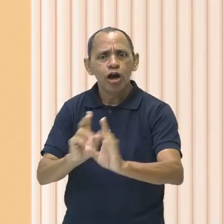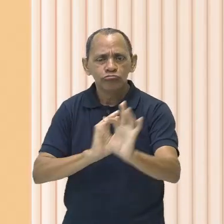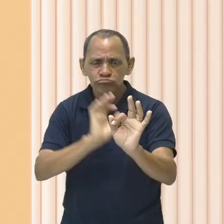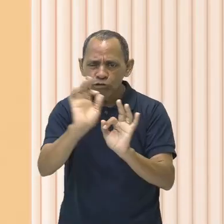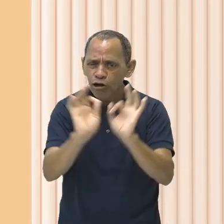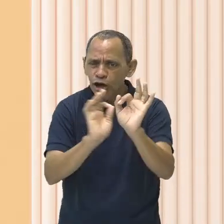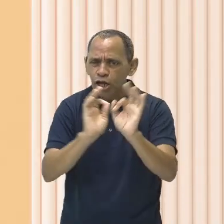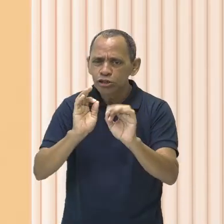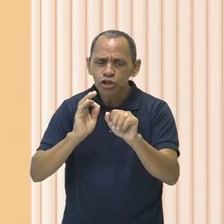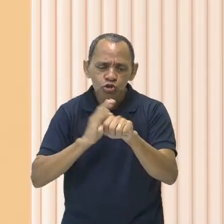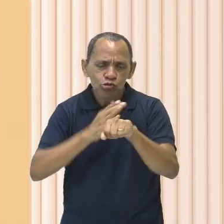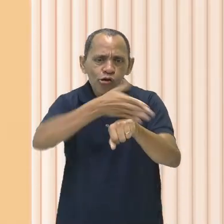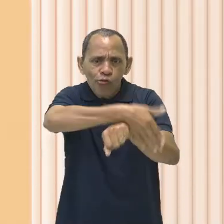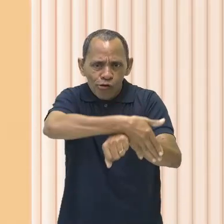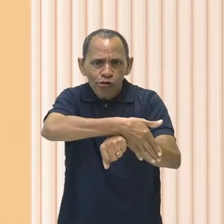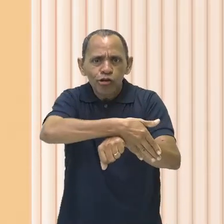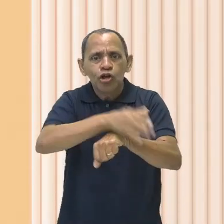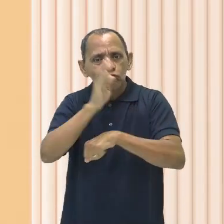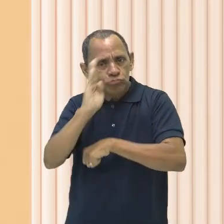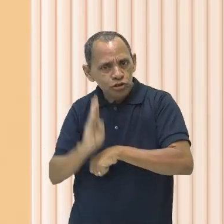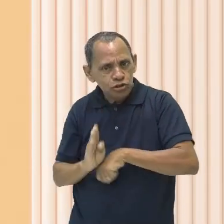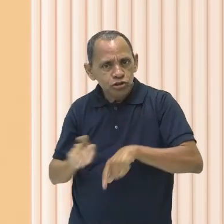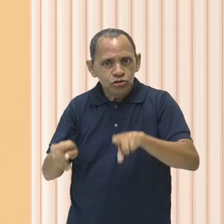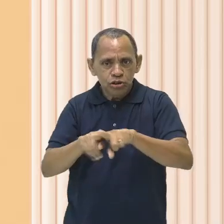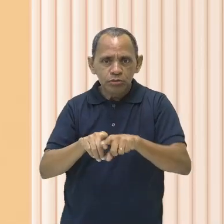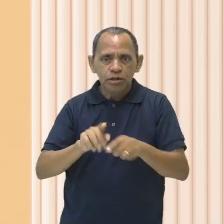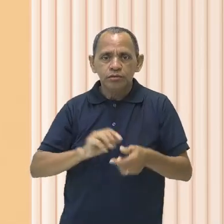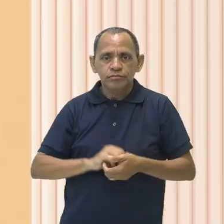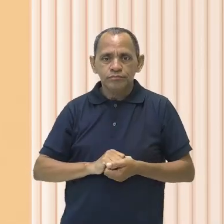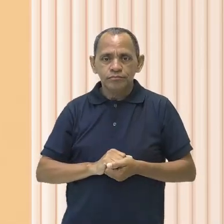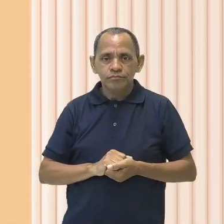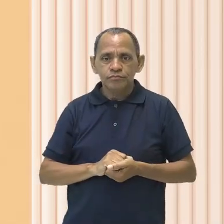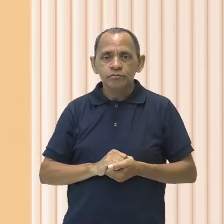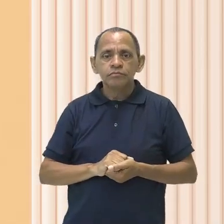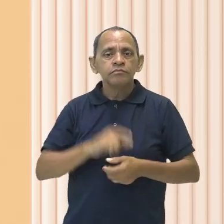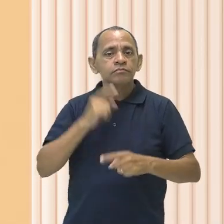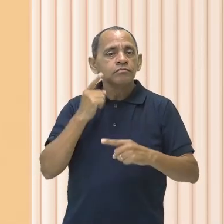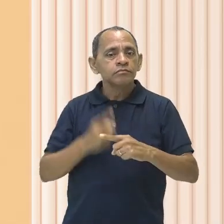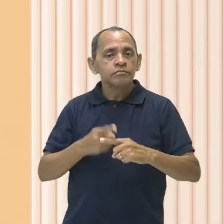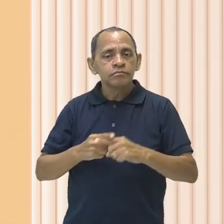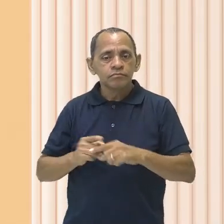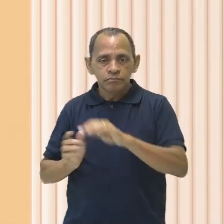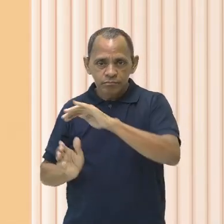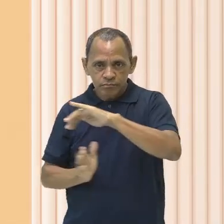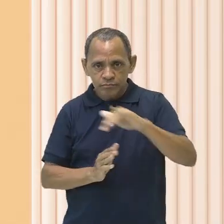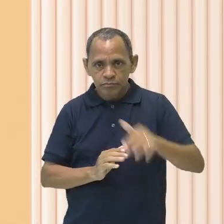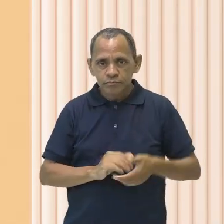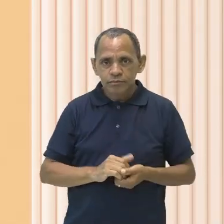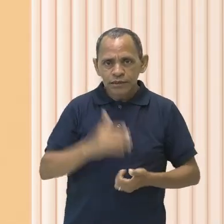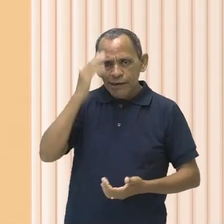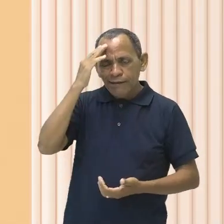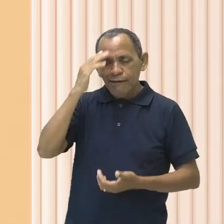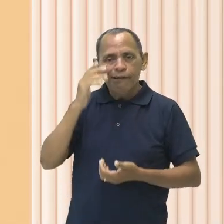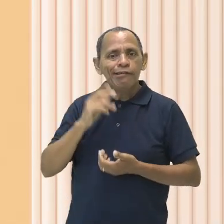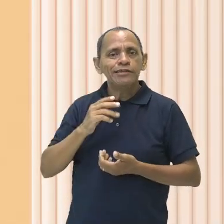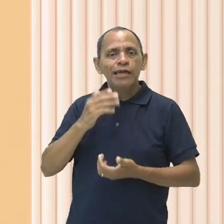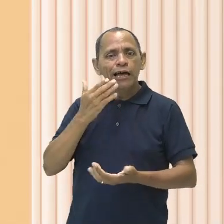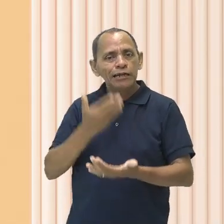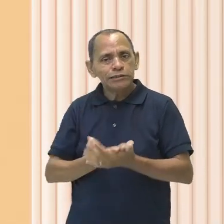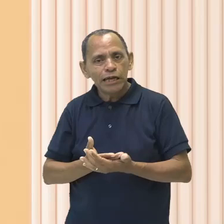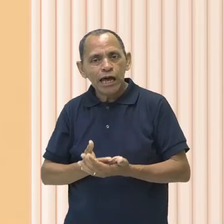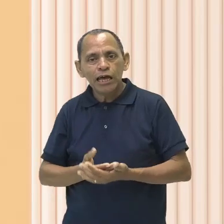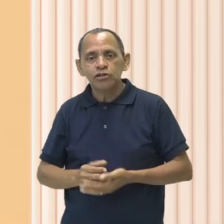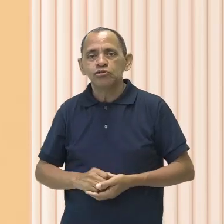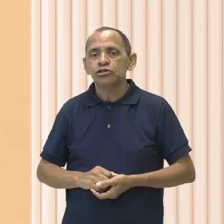essas invasões à colônia brasileira. Por quê? Porque eles não acharam justos e não ficaram